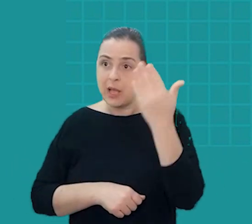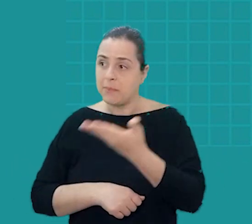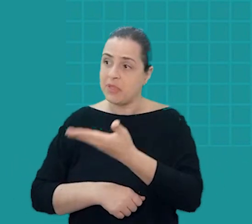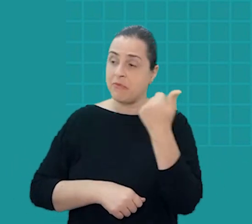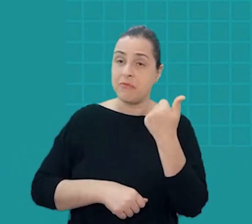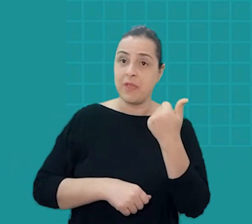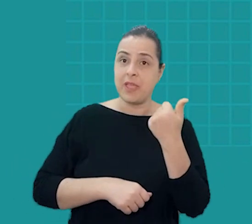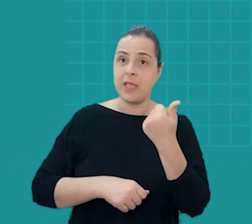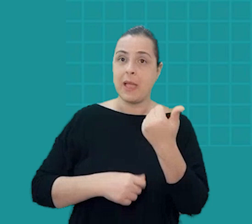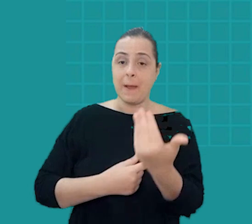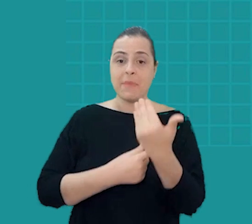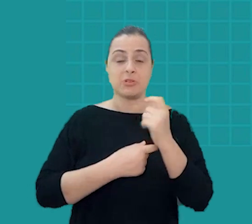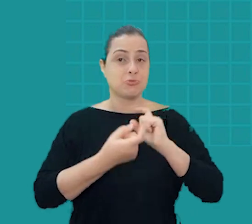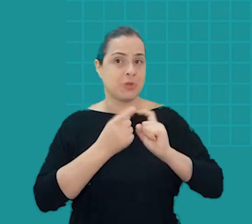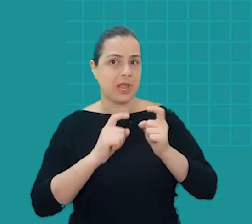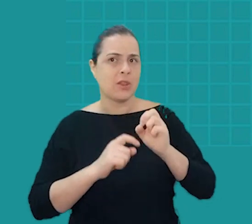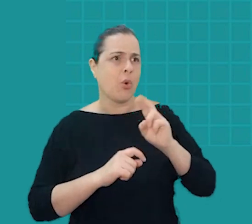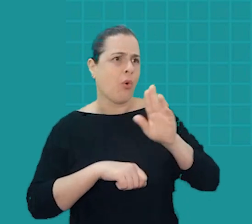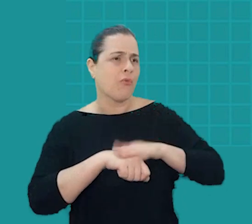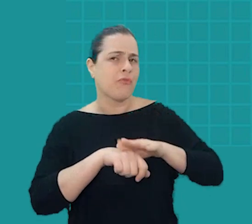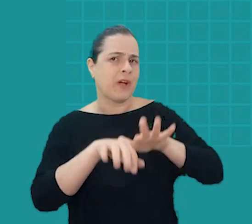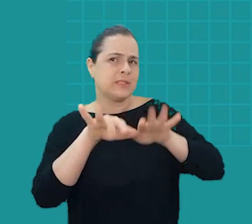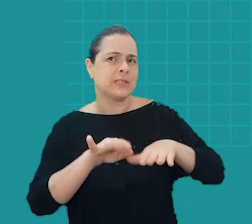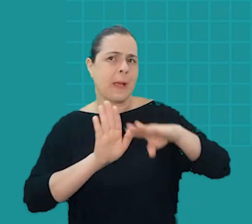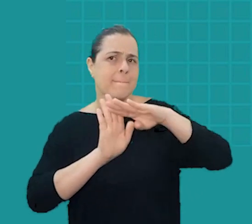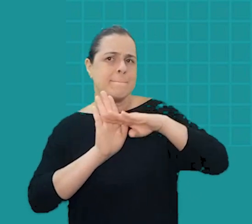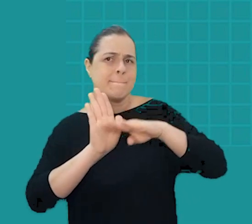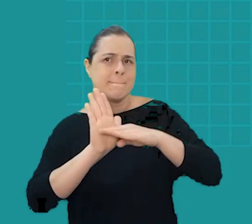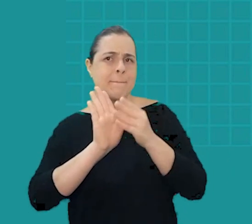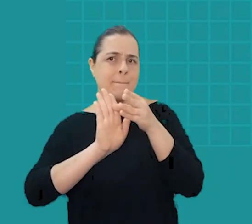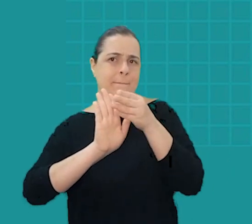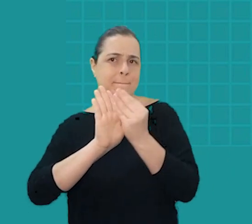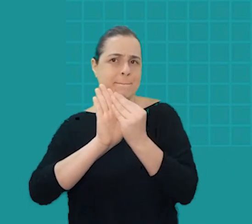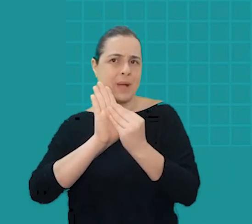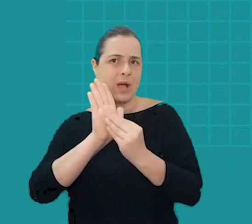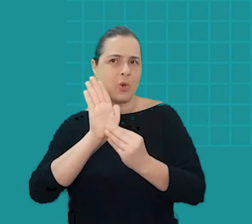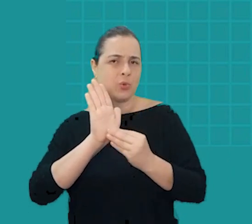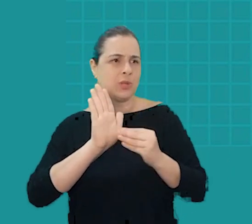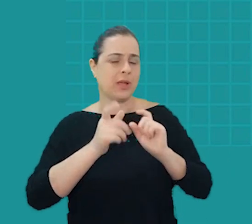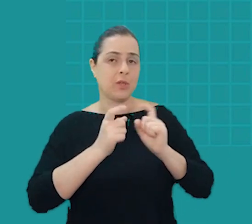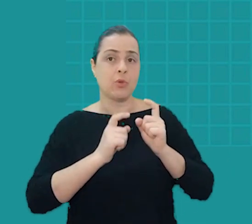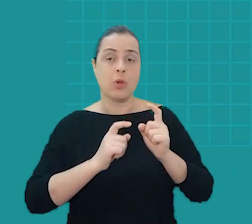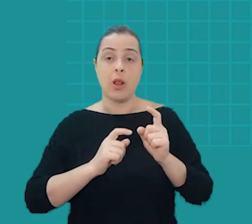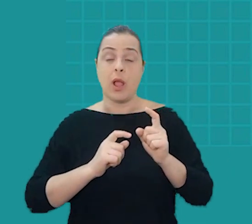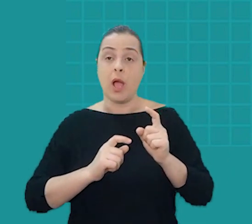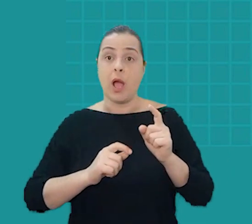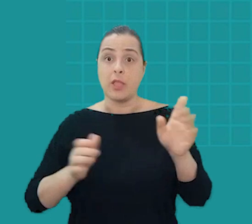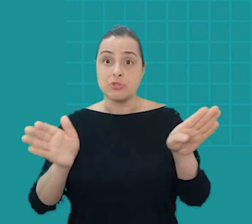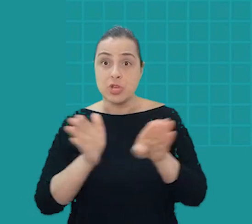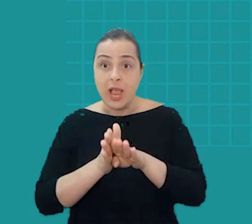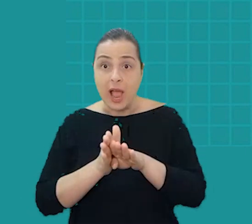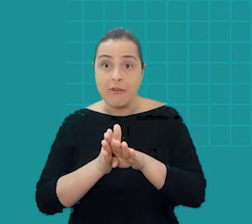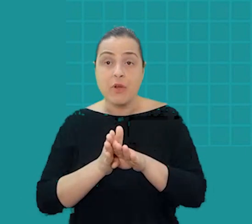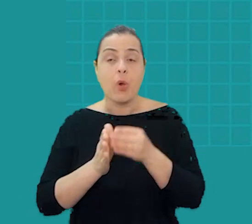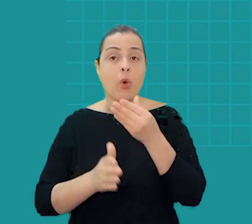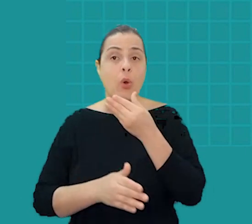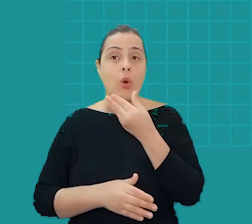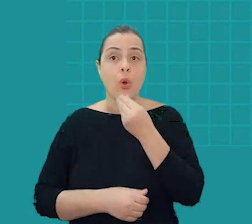hoje. Então, muito. E eu falei, puta, o que eu vou ser? Não estava me identificando tanto com o mundo